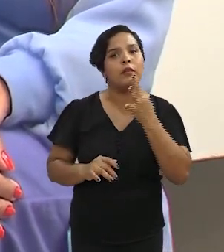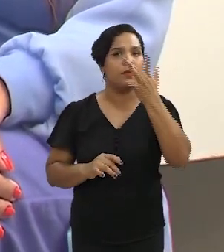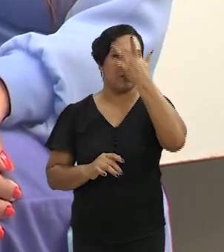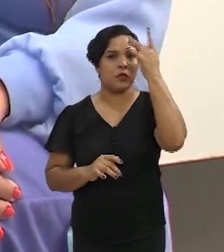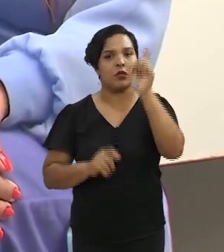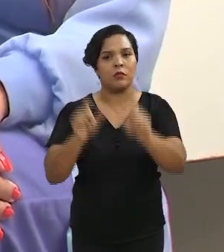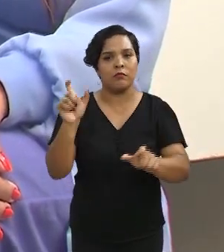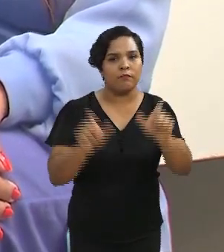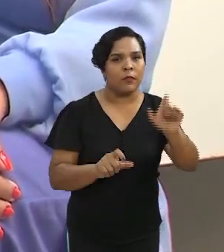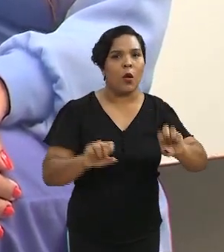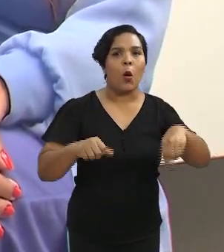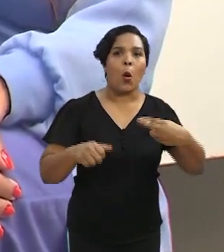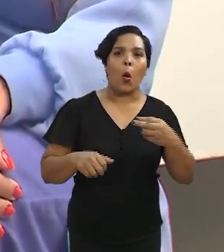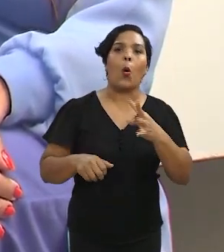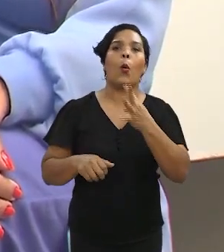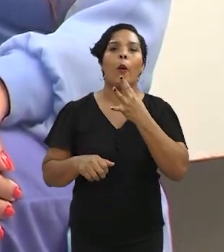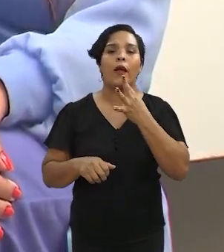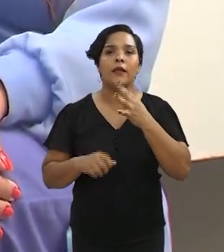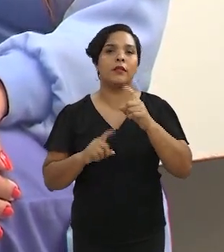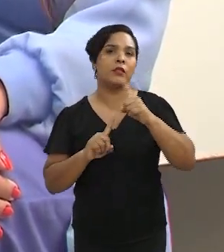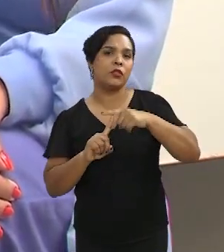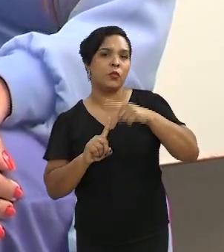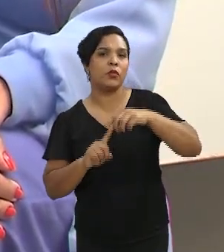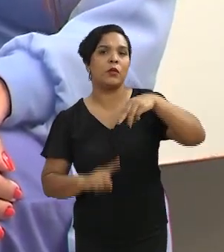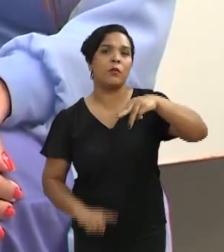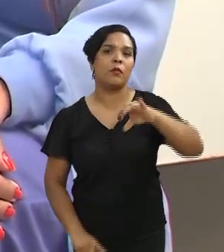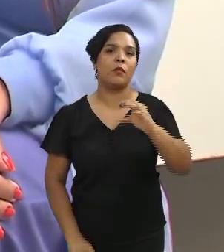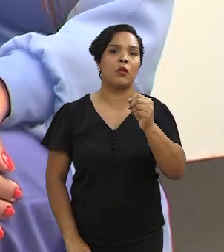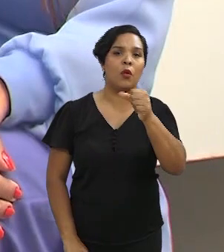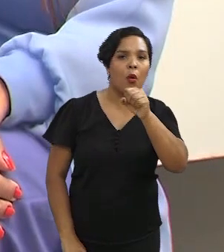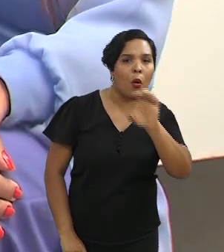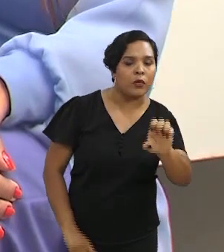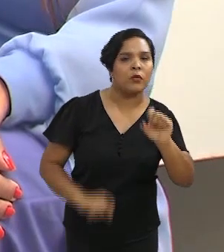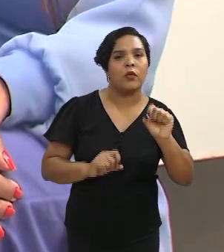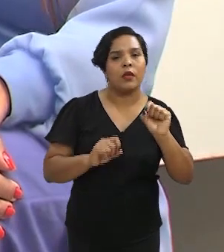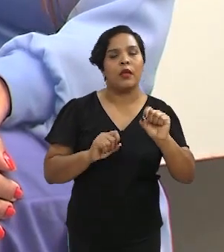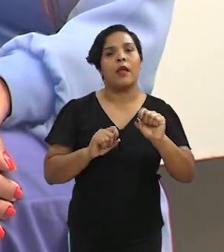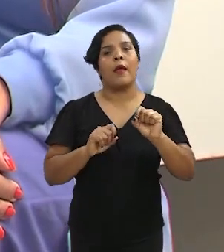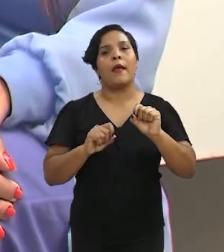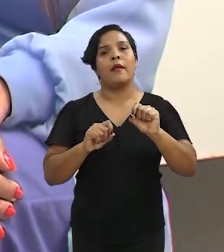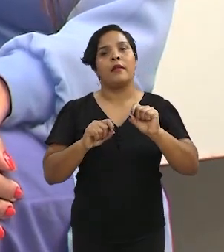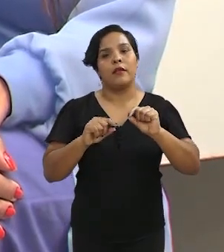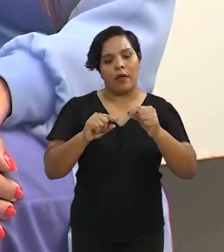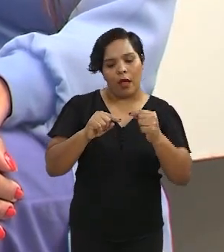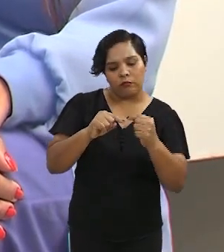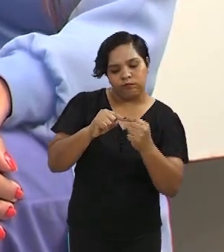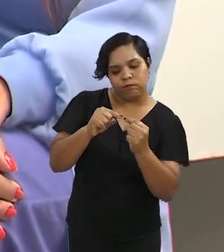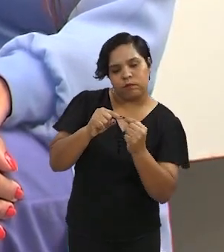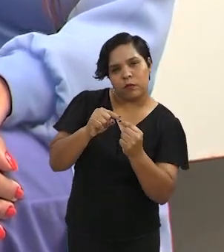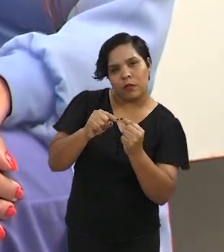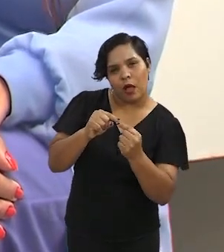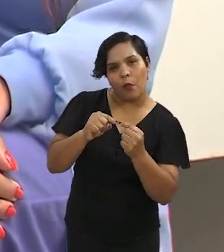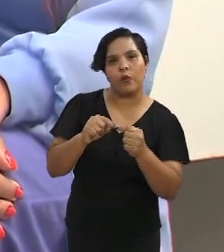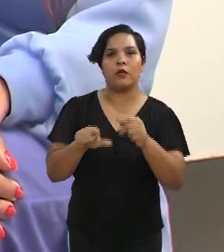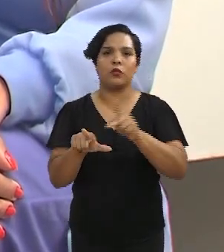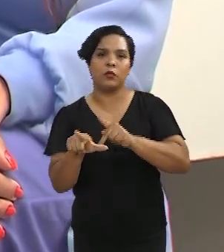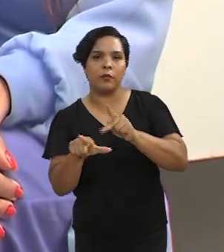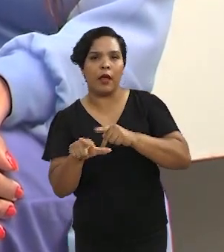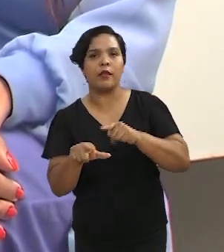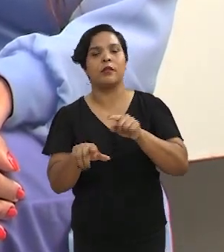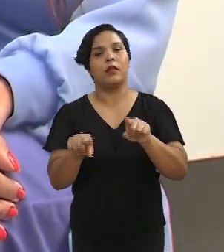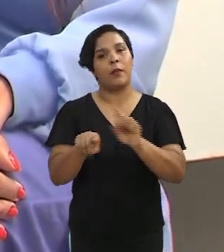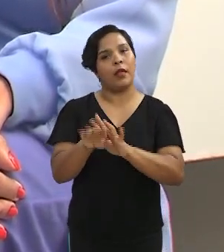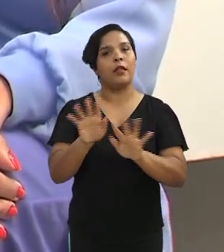conhece alguém que já teve ou conhece esse tipo de micose, que nada mais é do que aquela micose que vai acometer as unhas, tanto as unhas